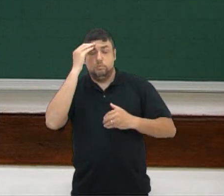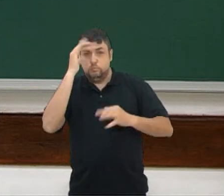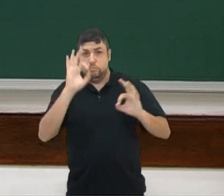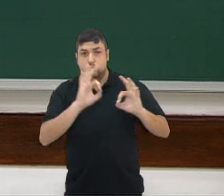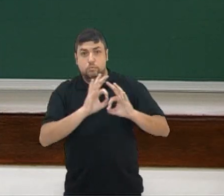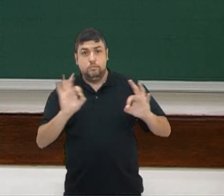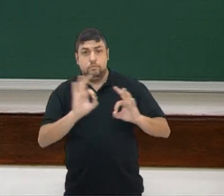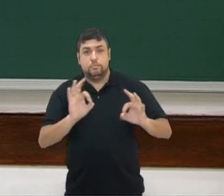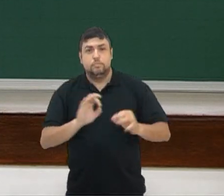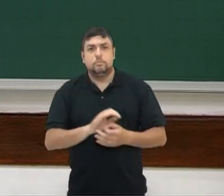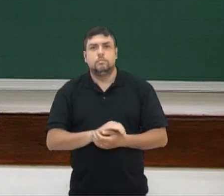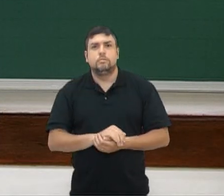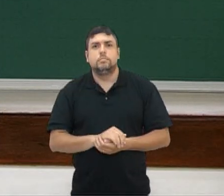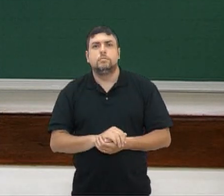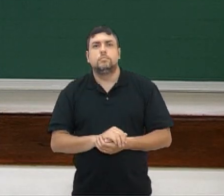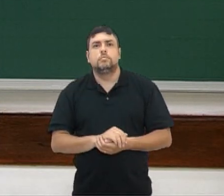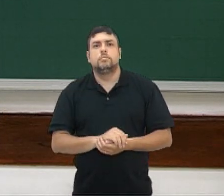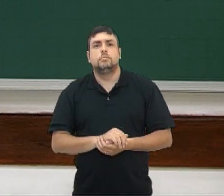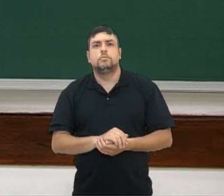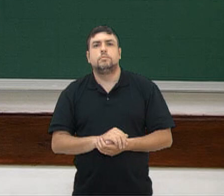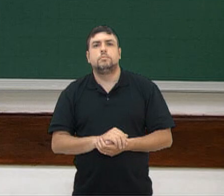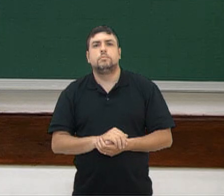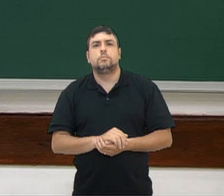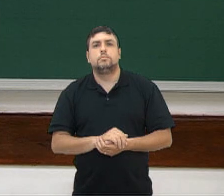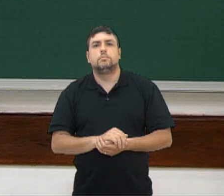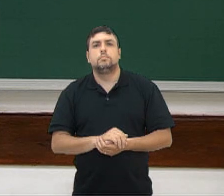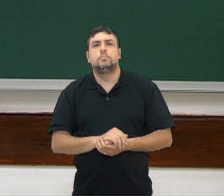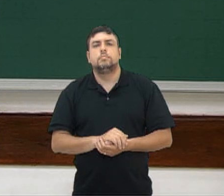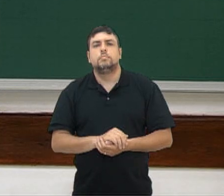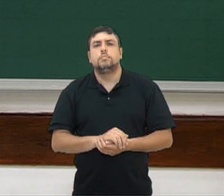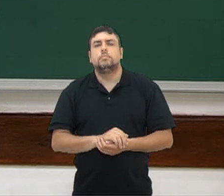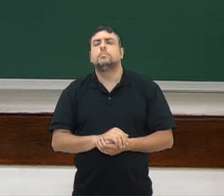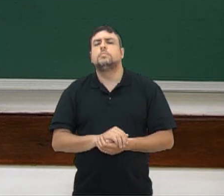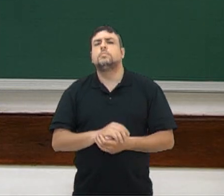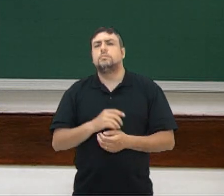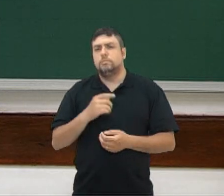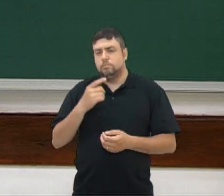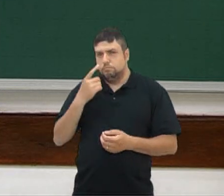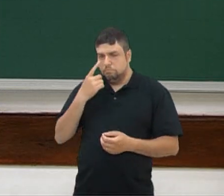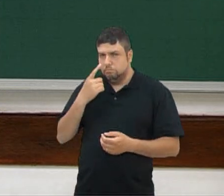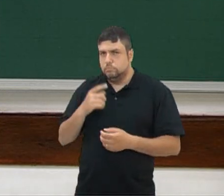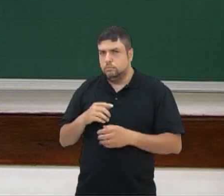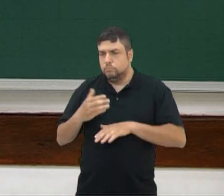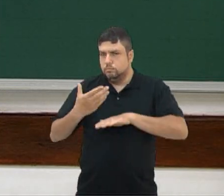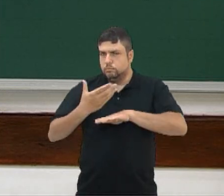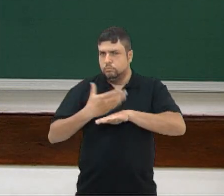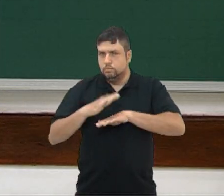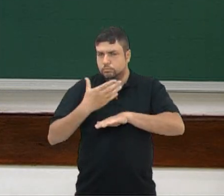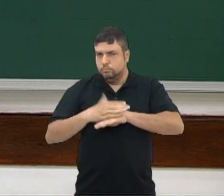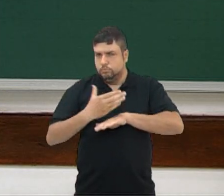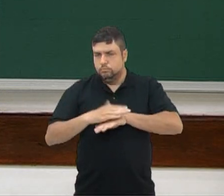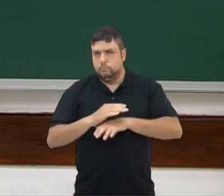foi um pouco complicada. Bom, vamos fazer um pequeno exercício aqui.